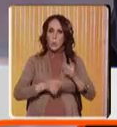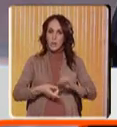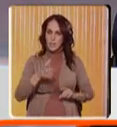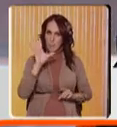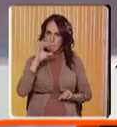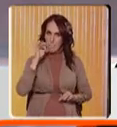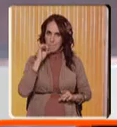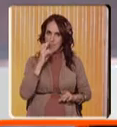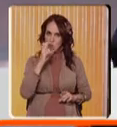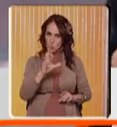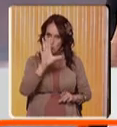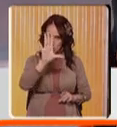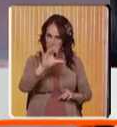já.